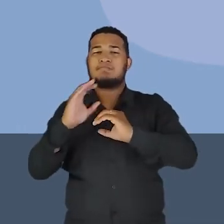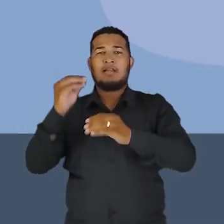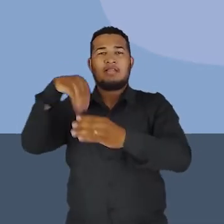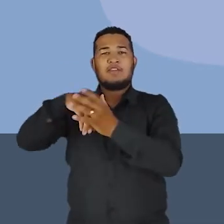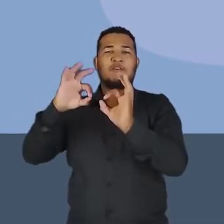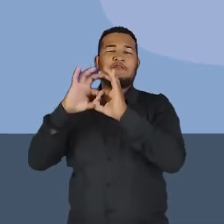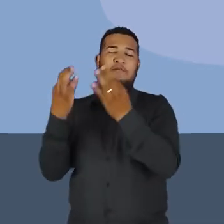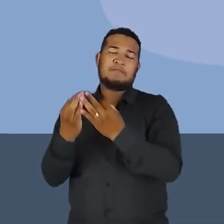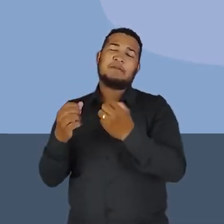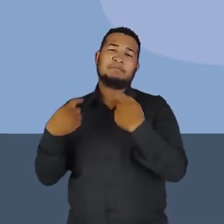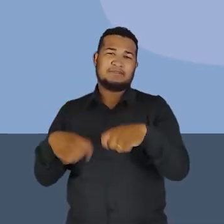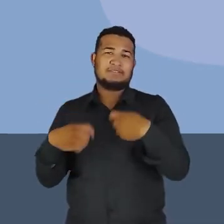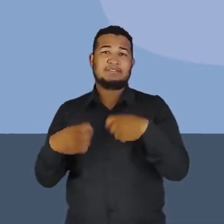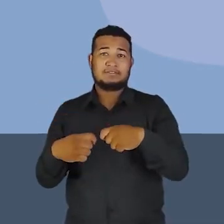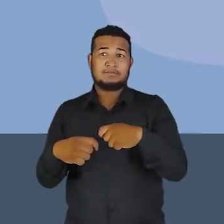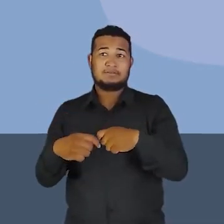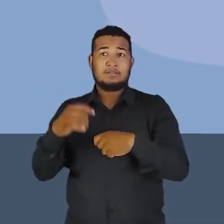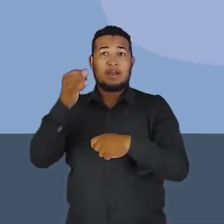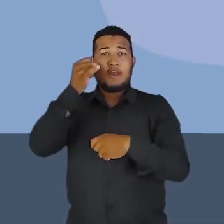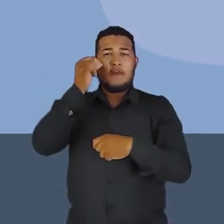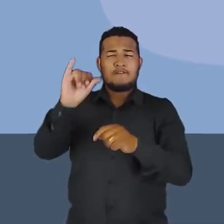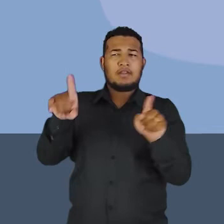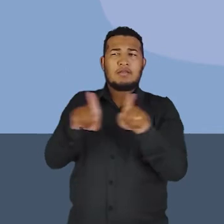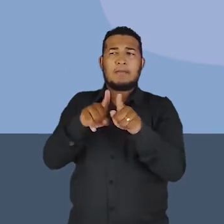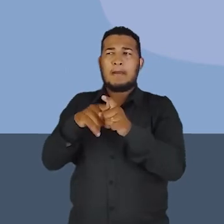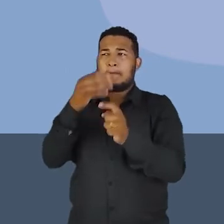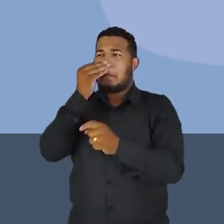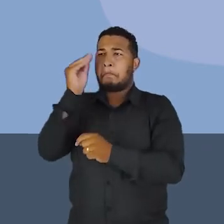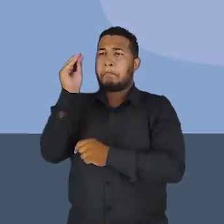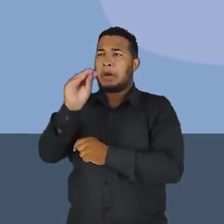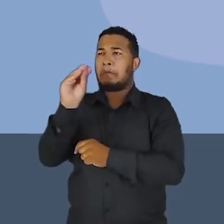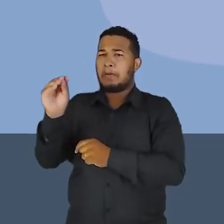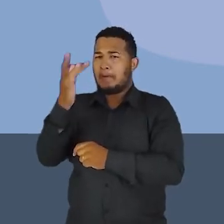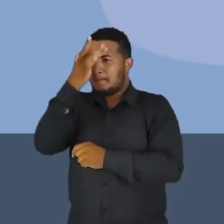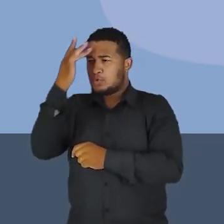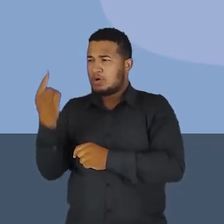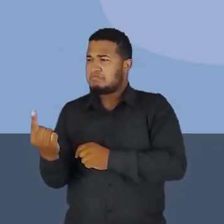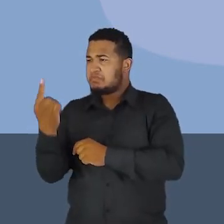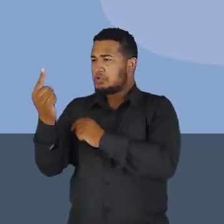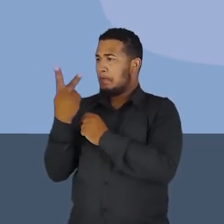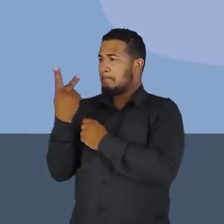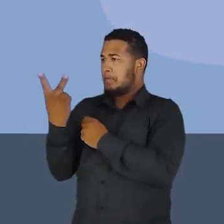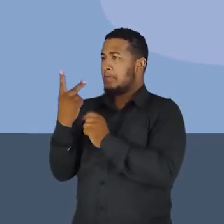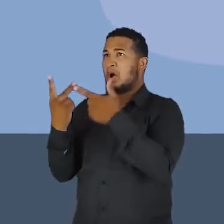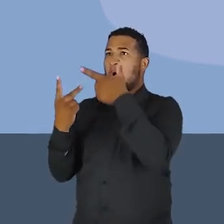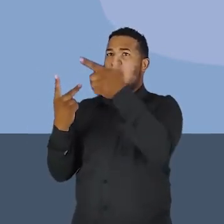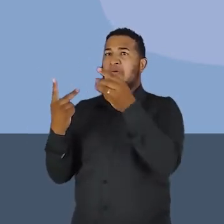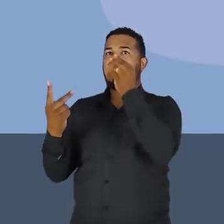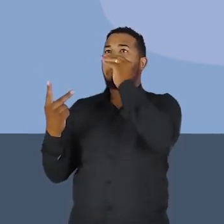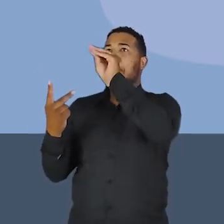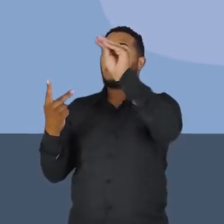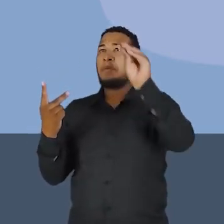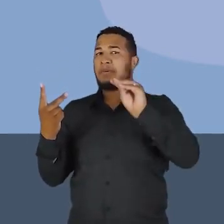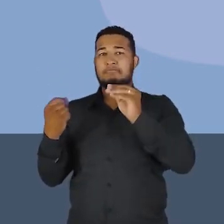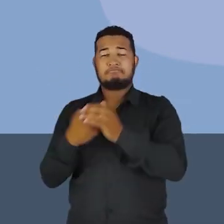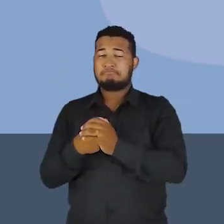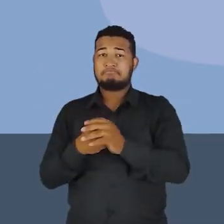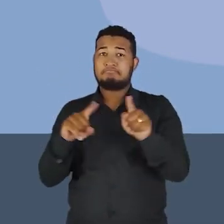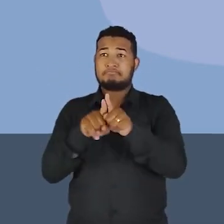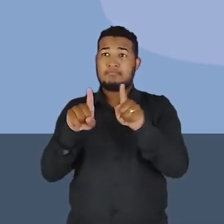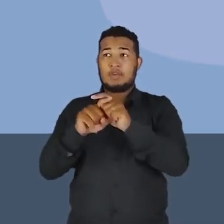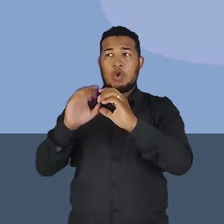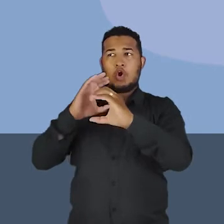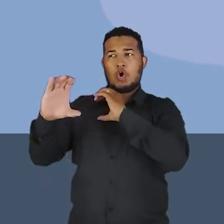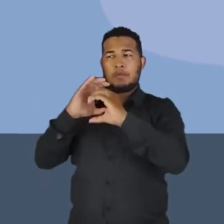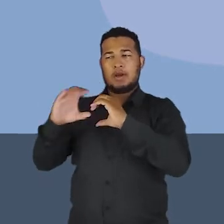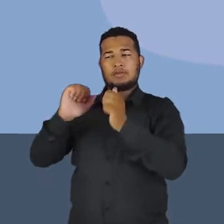família, evitar lateralizar com um membro da família, adaptar a comunicação ao